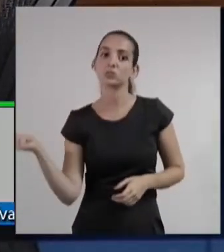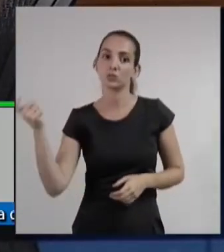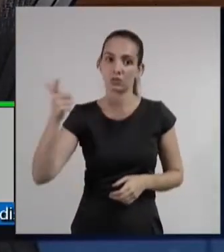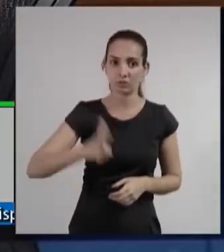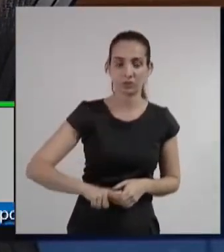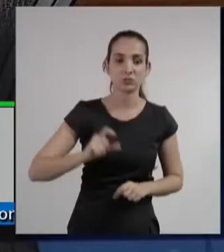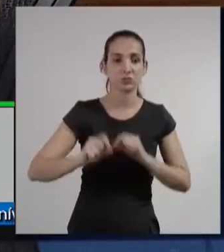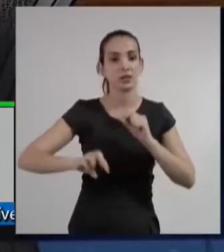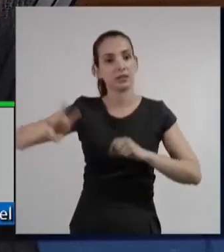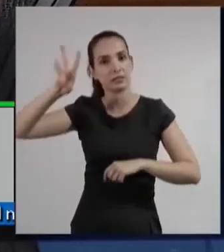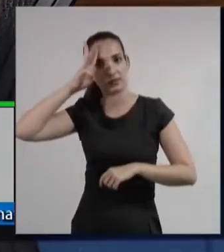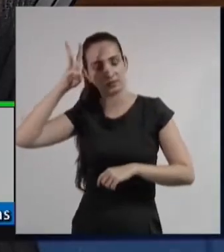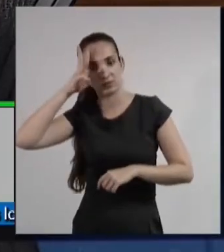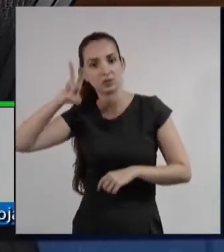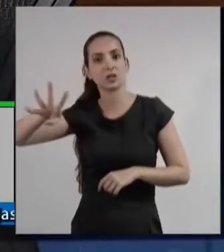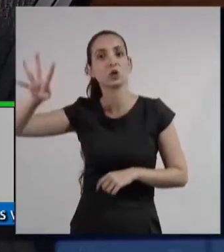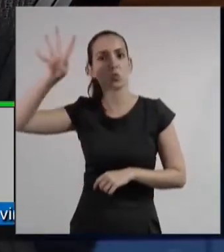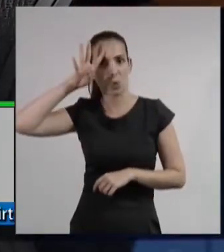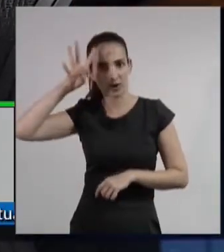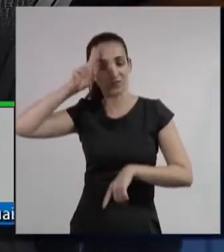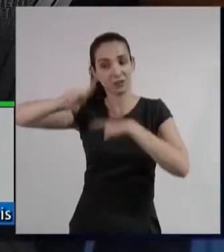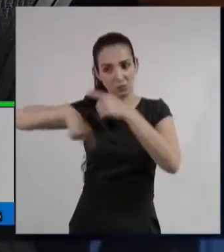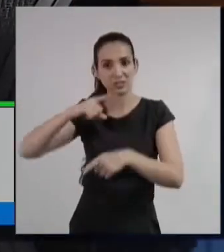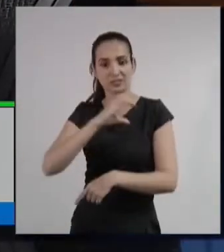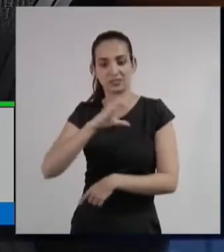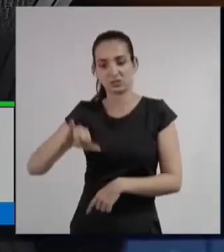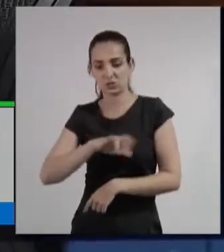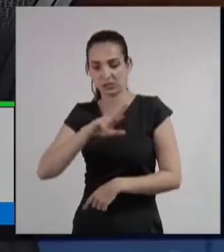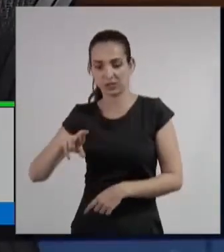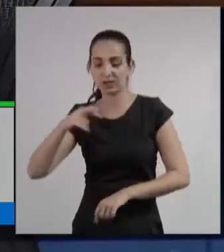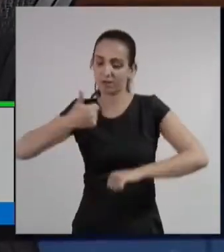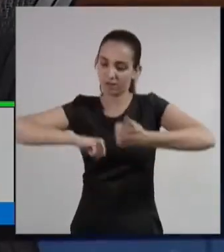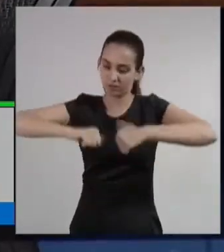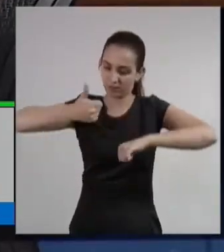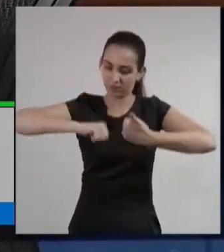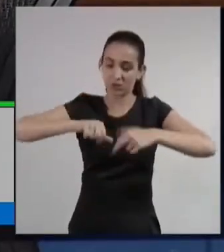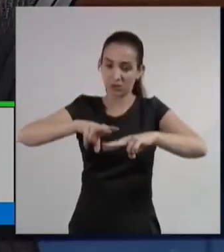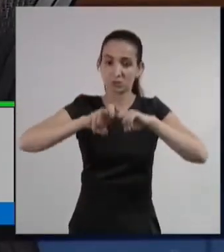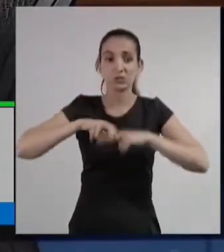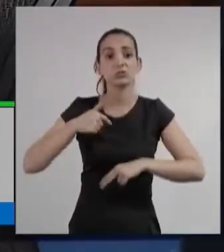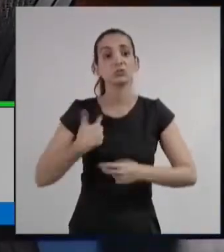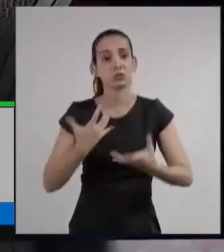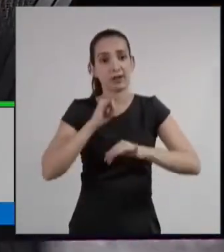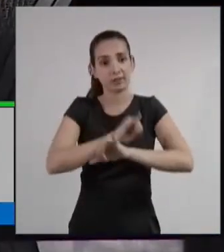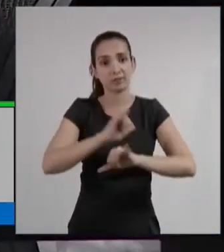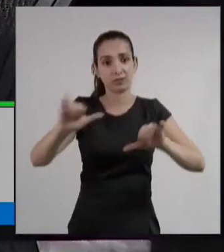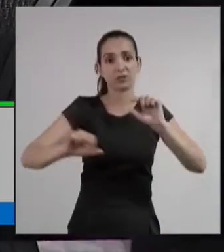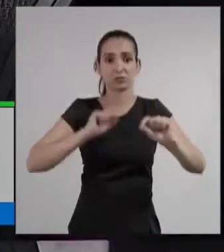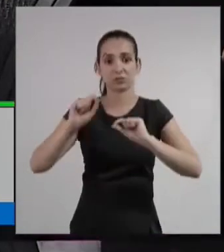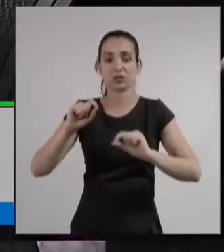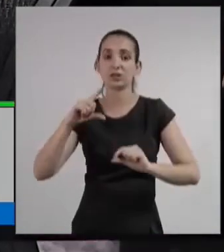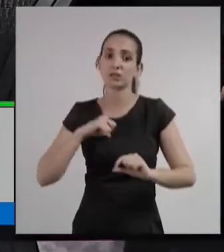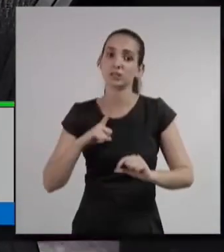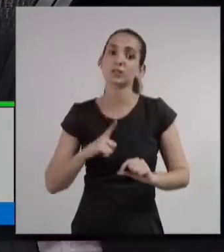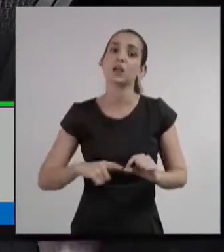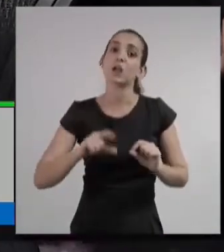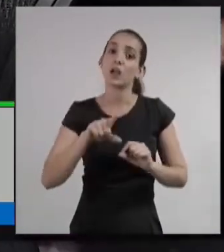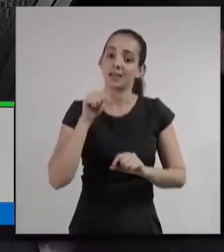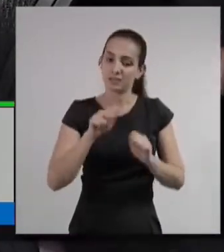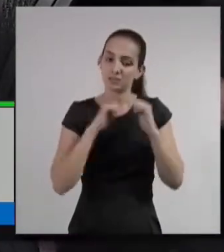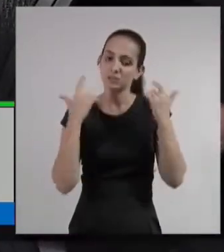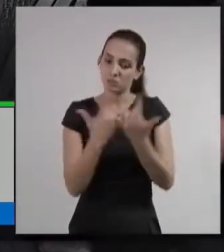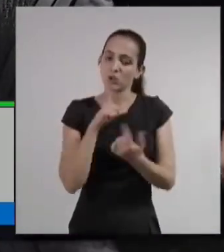terça-feira, quarta-feira, a CCJ vai avaliar. Queria apenas comunicar que foi uma providência tomada por esta